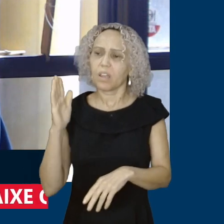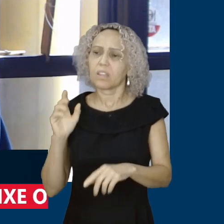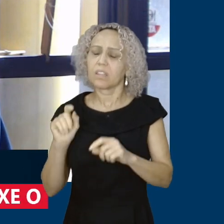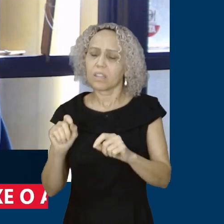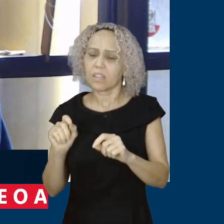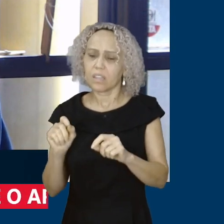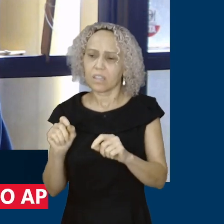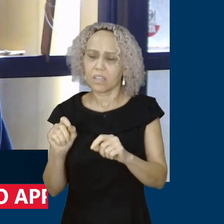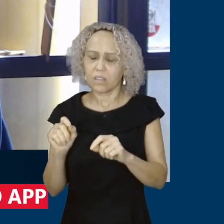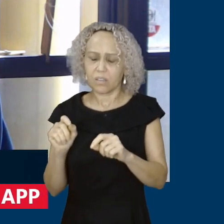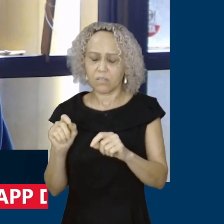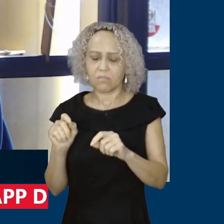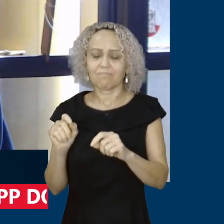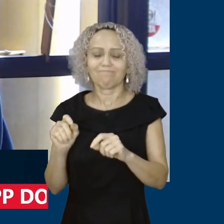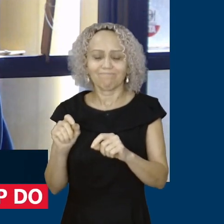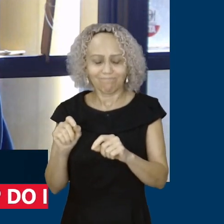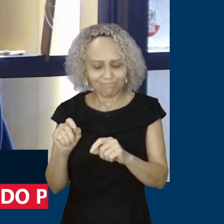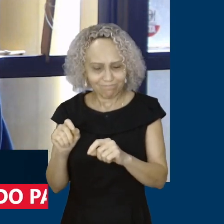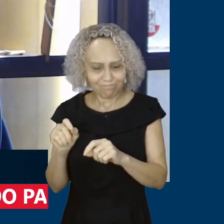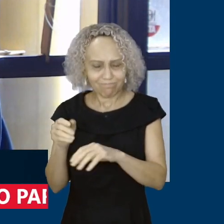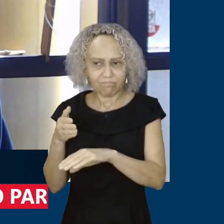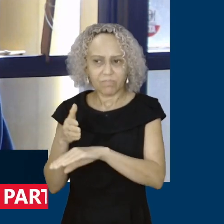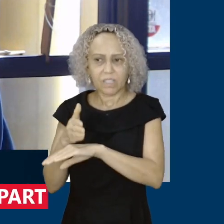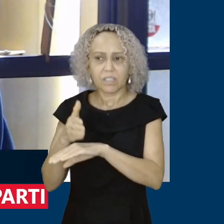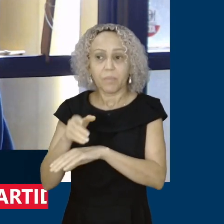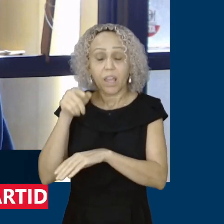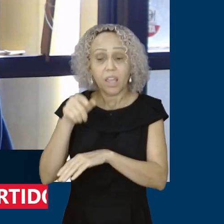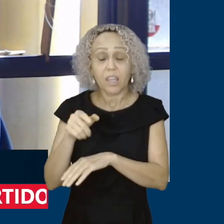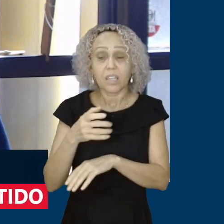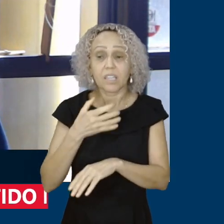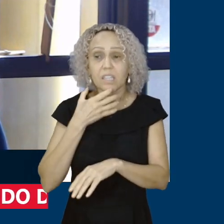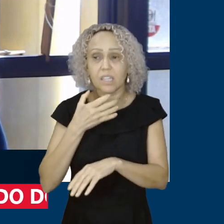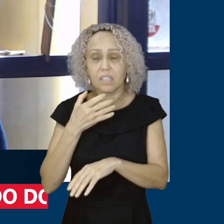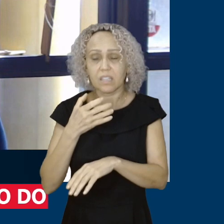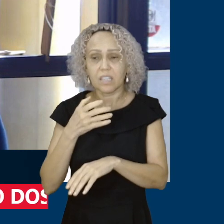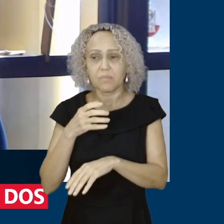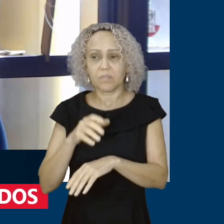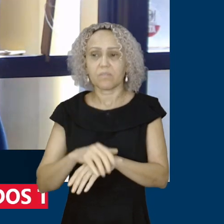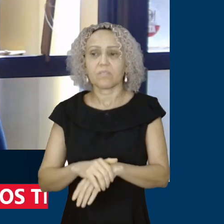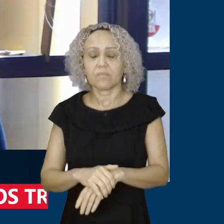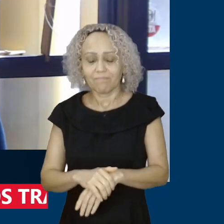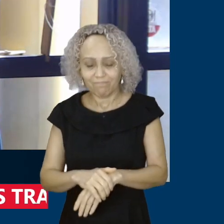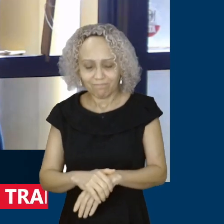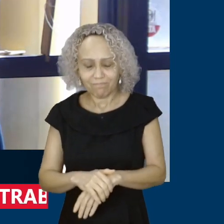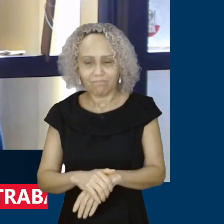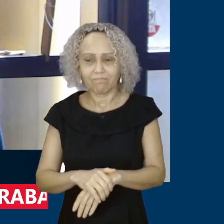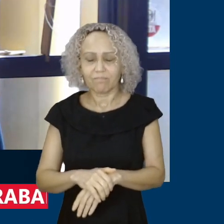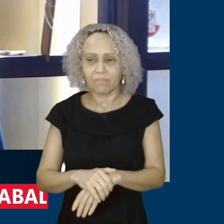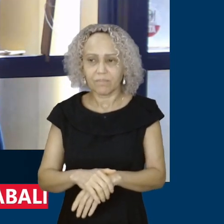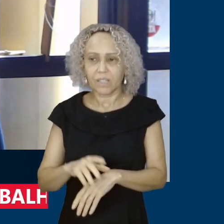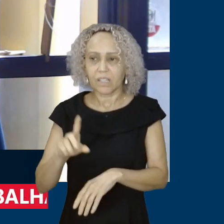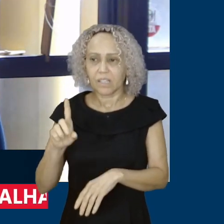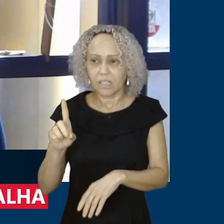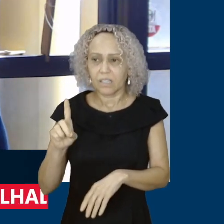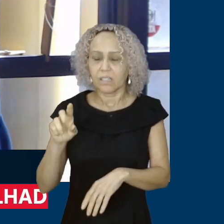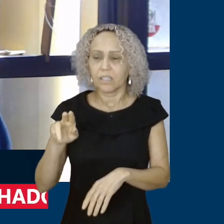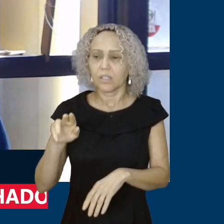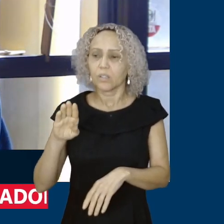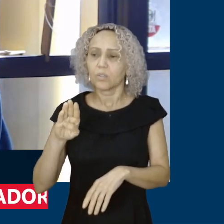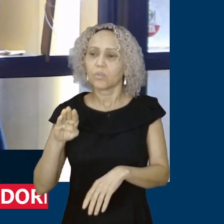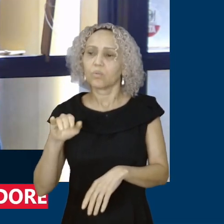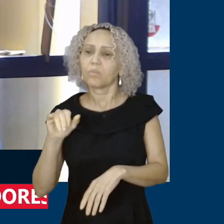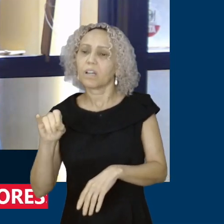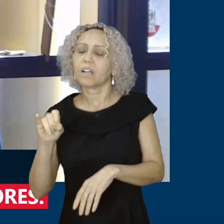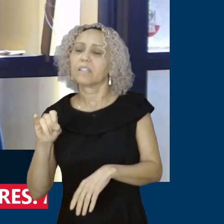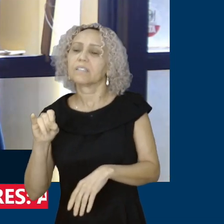do Clima em dezembro em Dubai, né? Então, isso, entendeu, o Brasil no outro